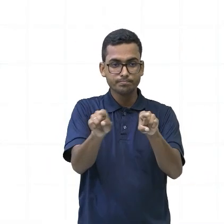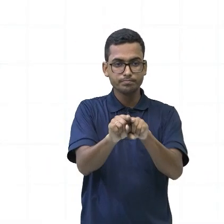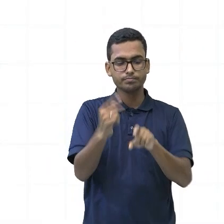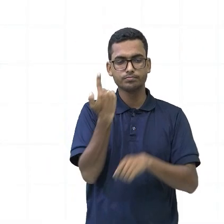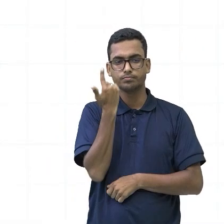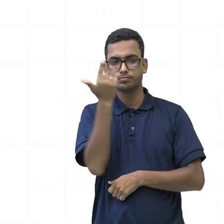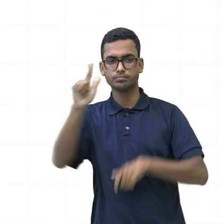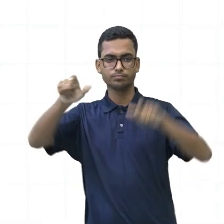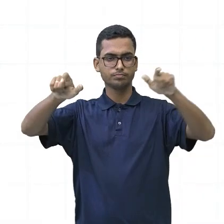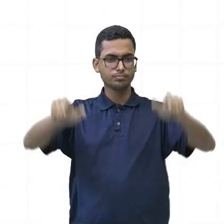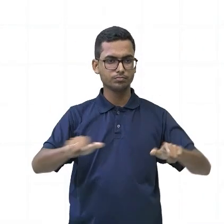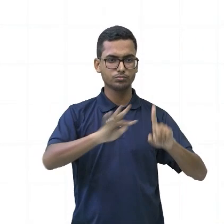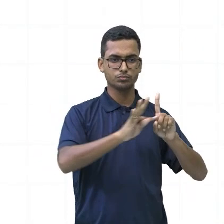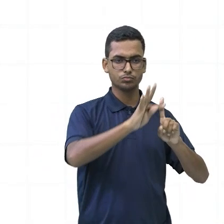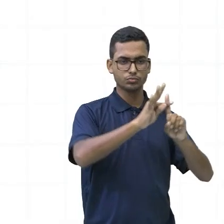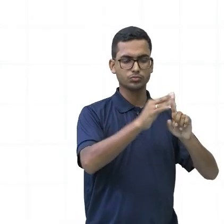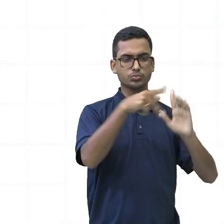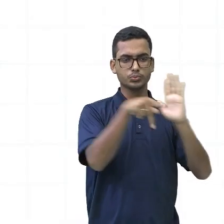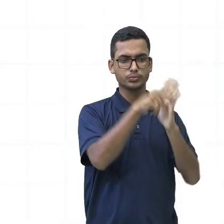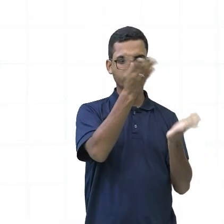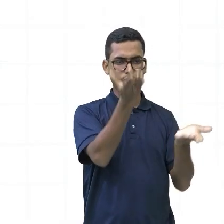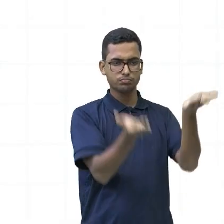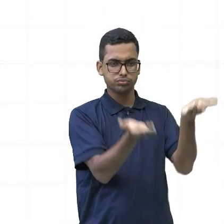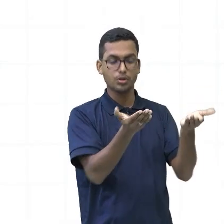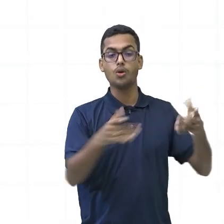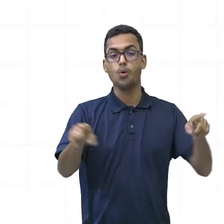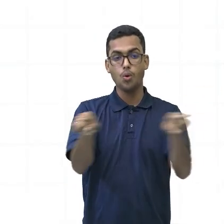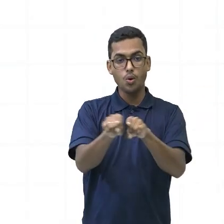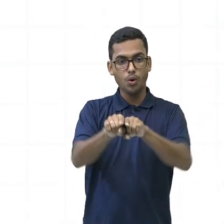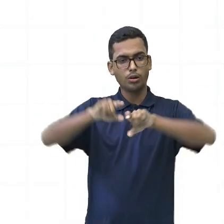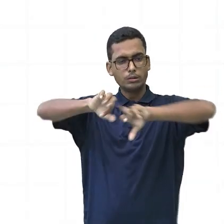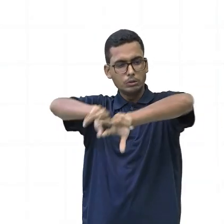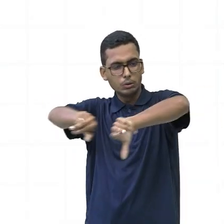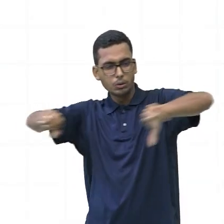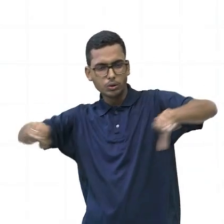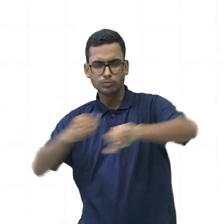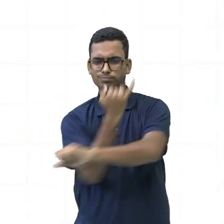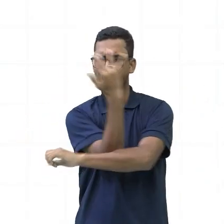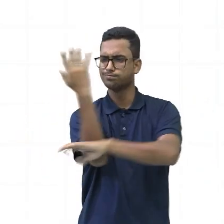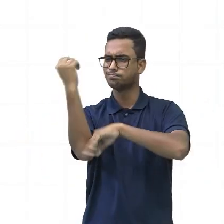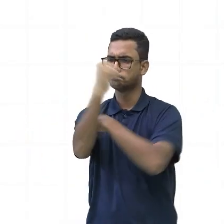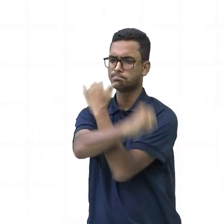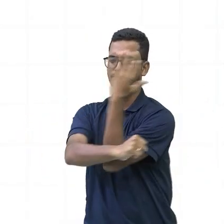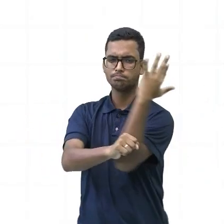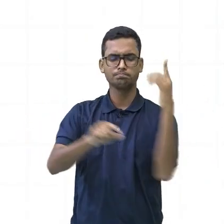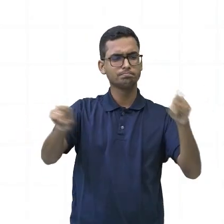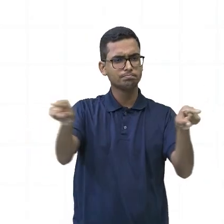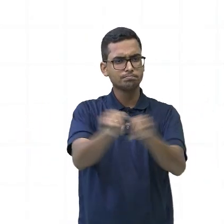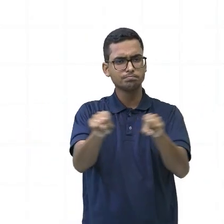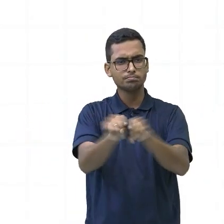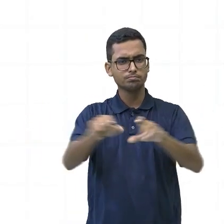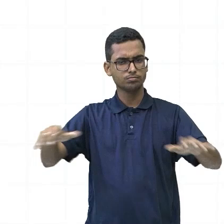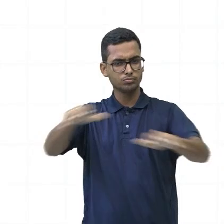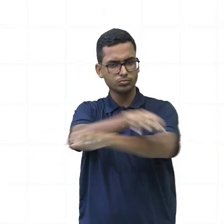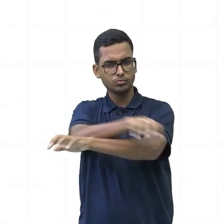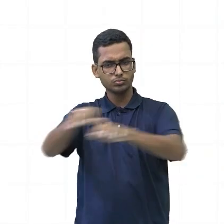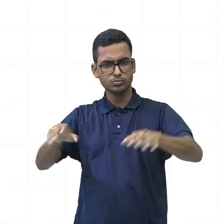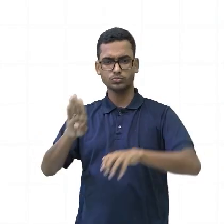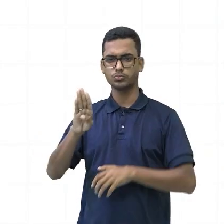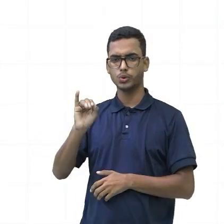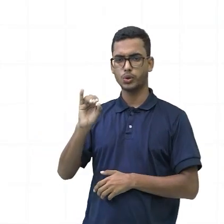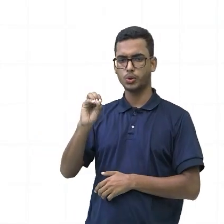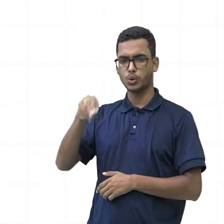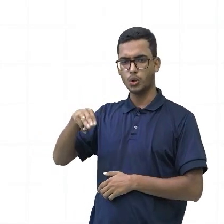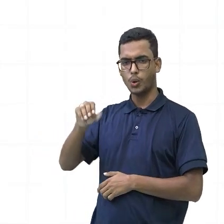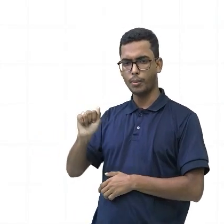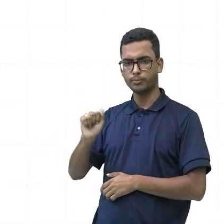como temperado e a existência de uma grande diversidade de paisagens e biomas. Em outros momentos, nesses mesmos locais,